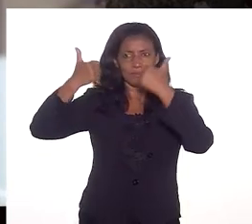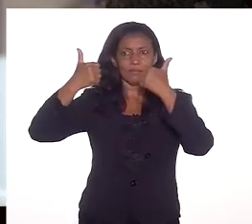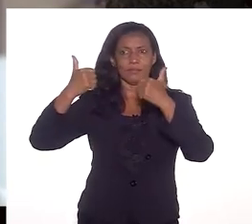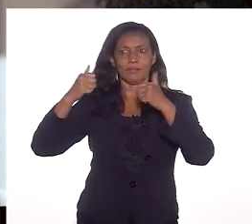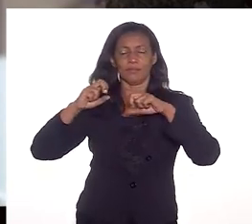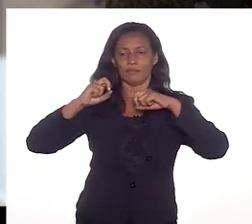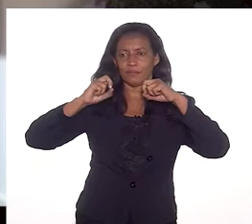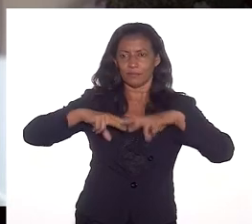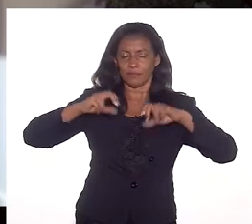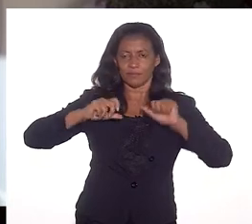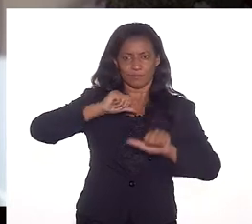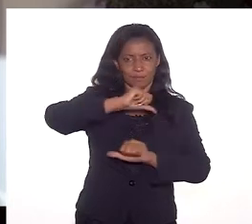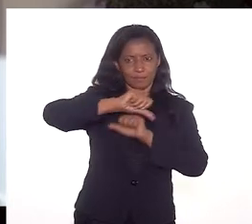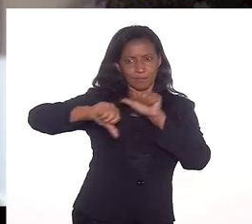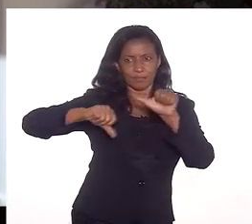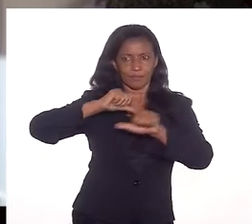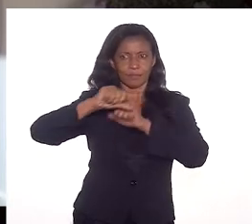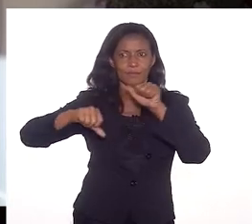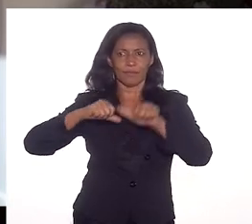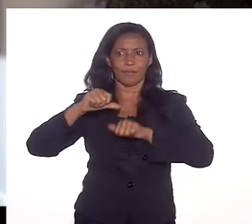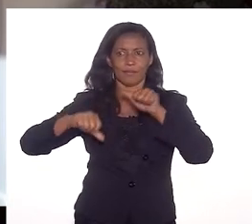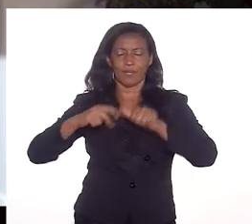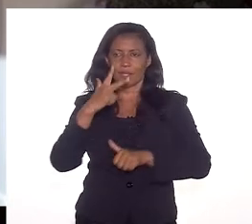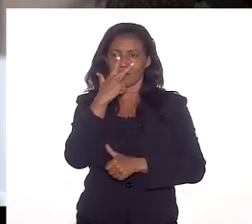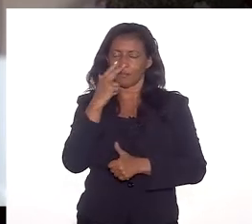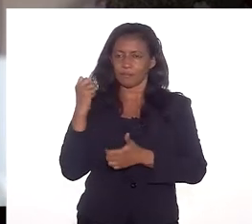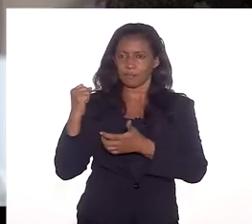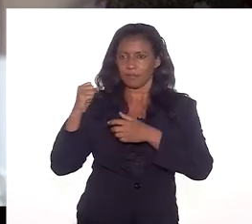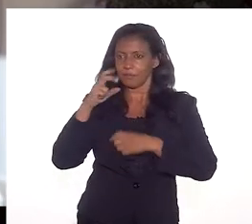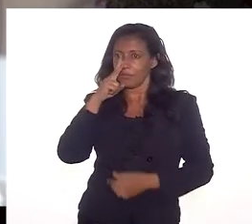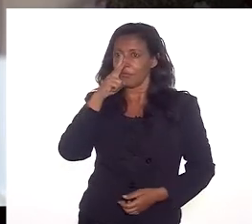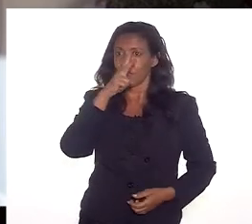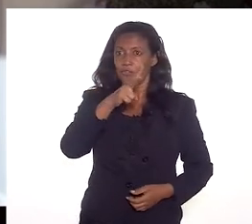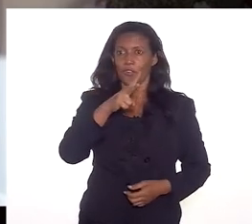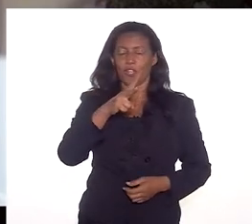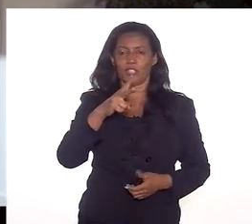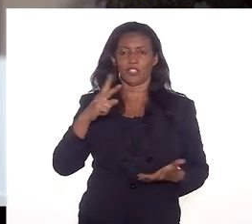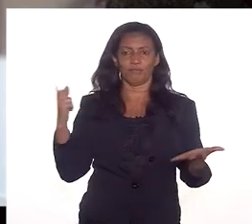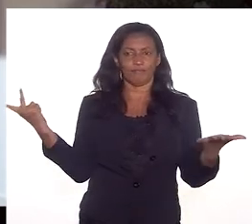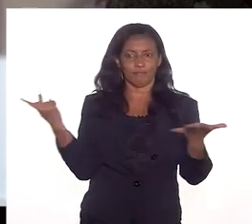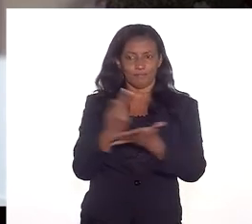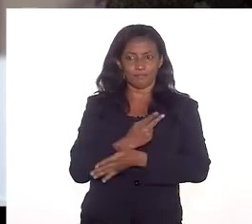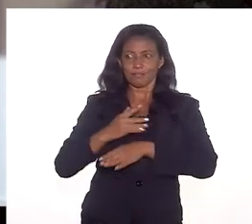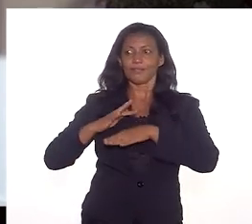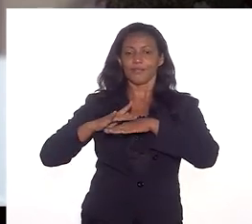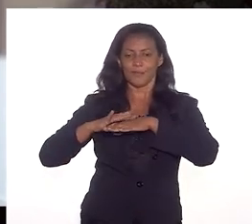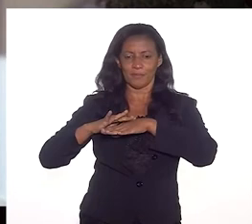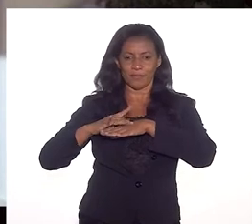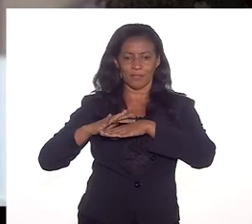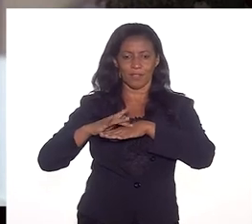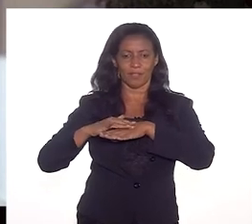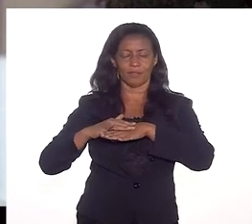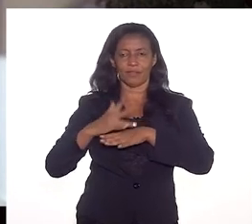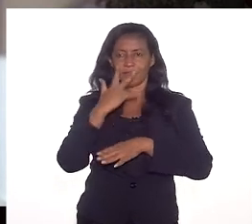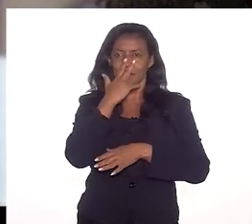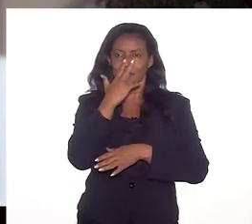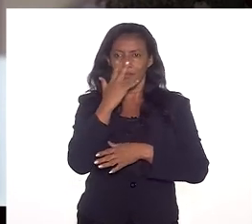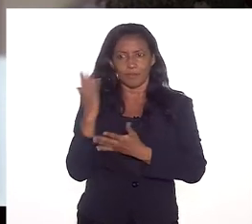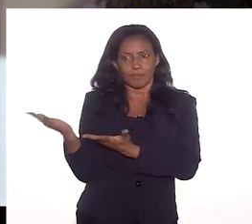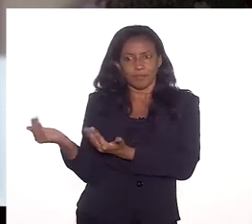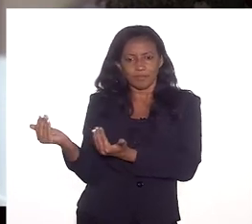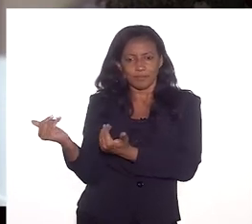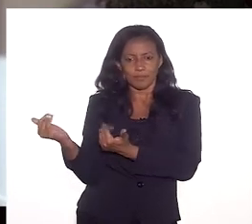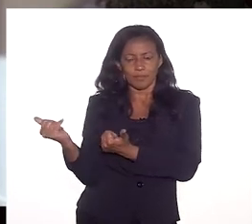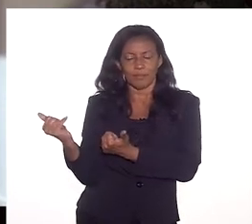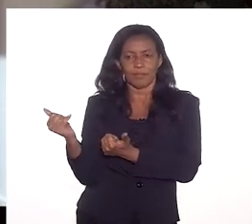melhorada. Então, os vírus se tornaram mais poderosos do ponto de vista de causar doença em pessoas mais